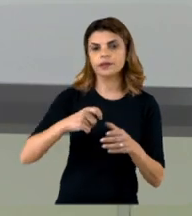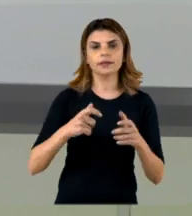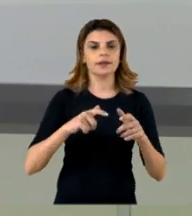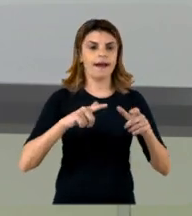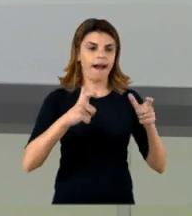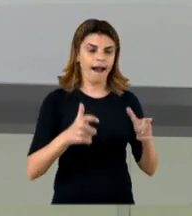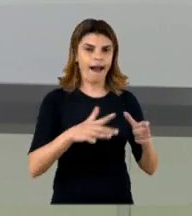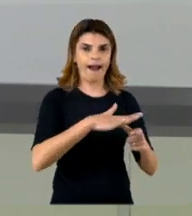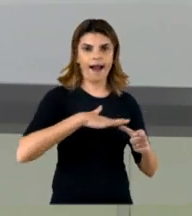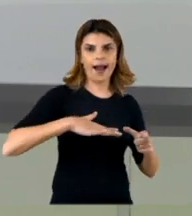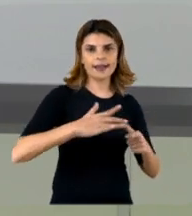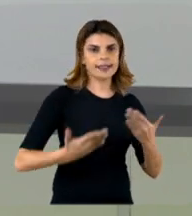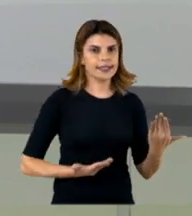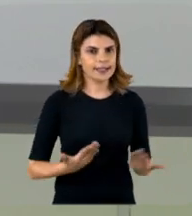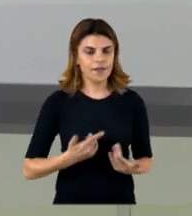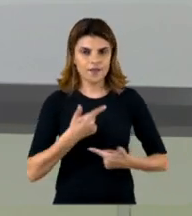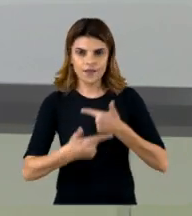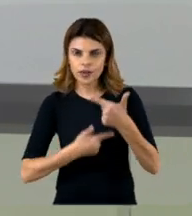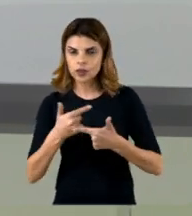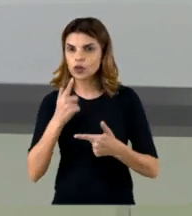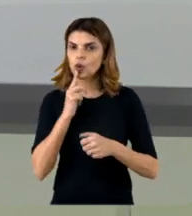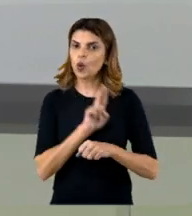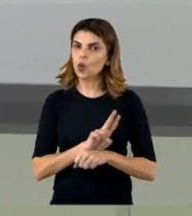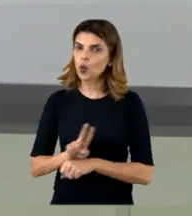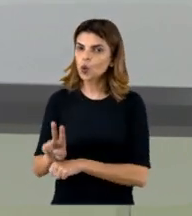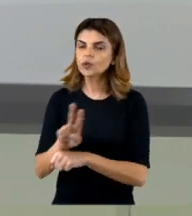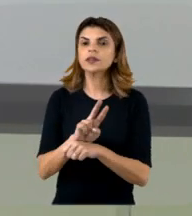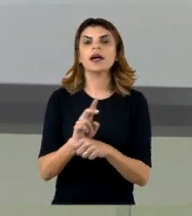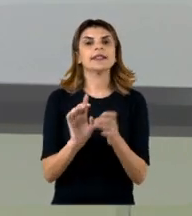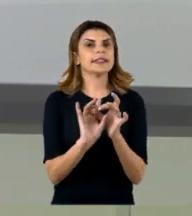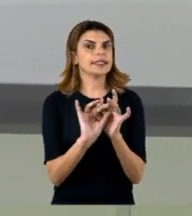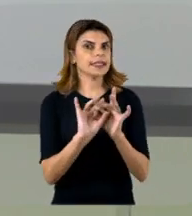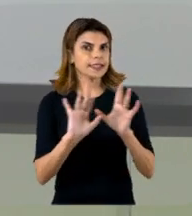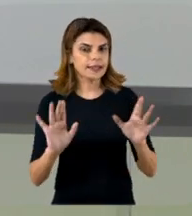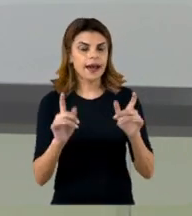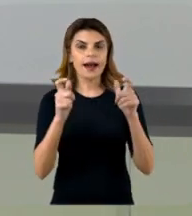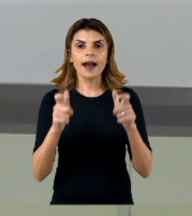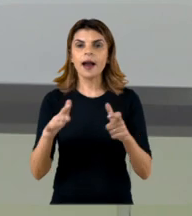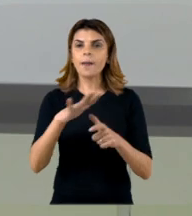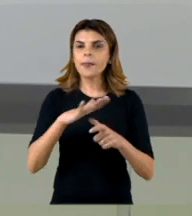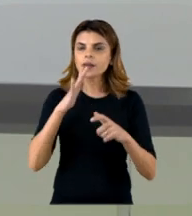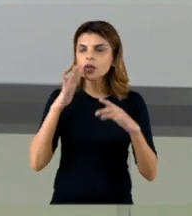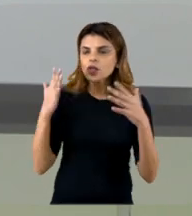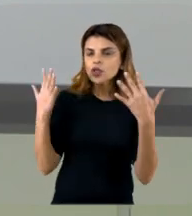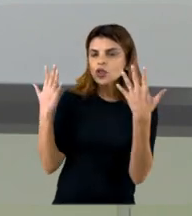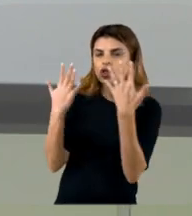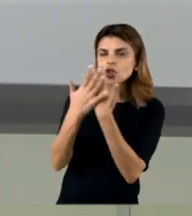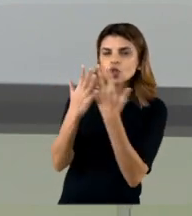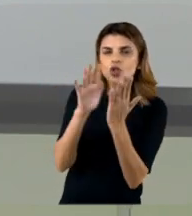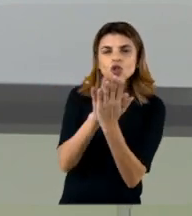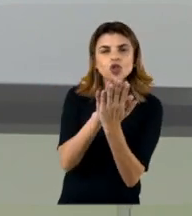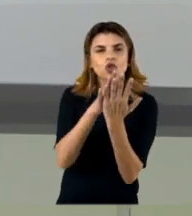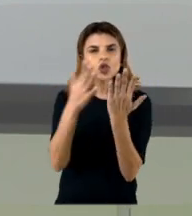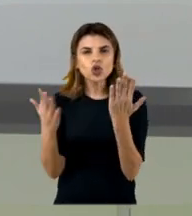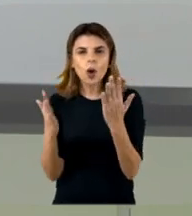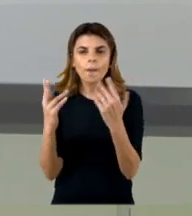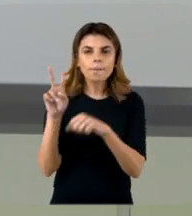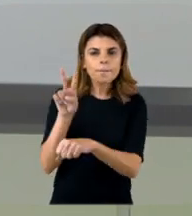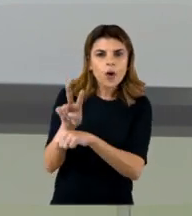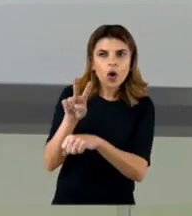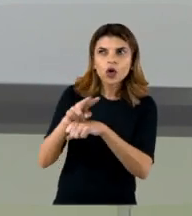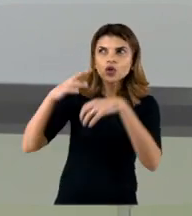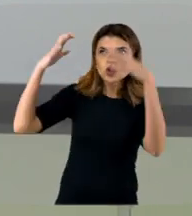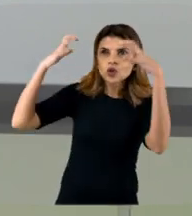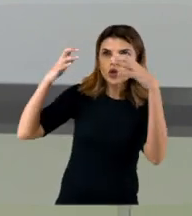áreas de serviço, seguindo alguns cuidados, como ser disponibilizada em ambiente de sombra e protegido